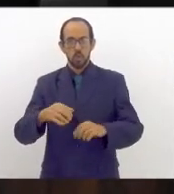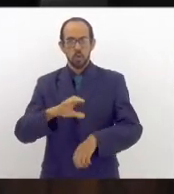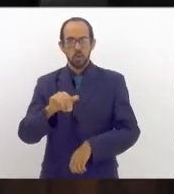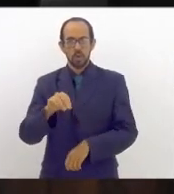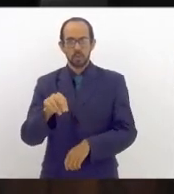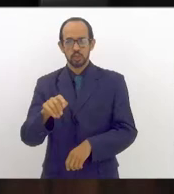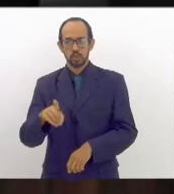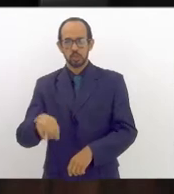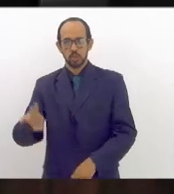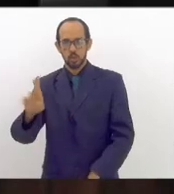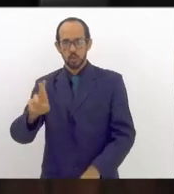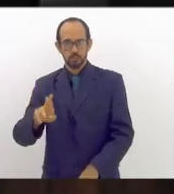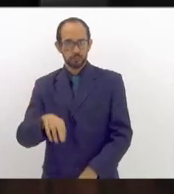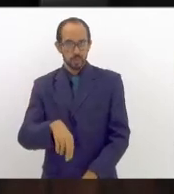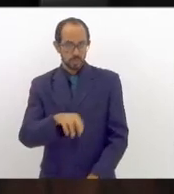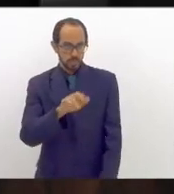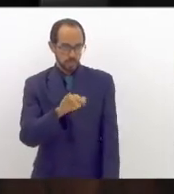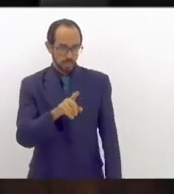Rodrigo Desembargador